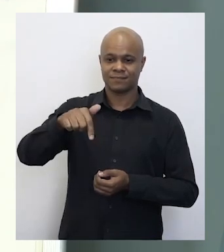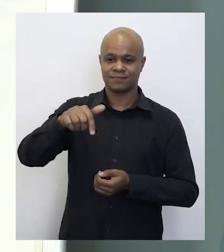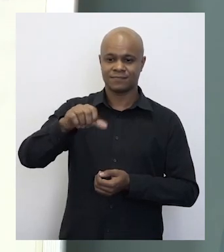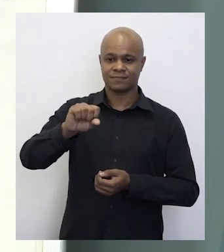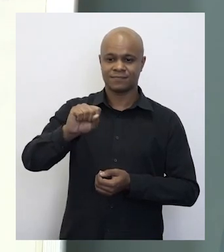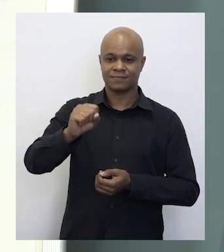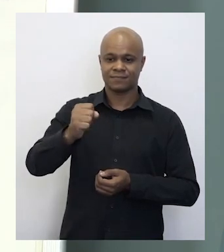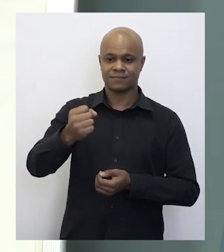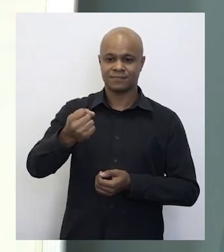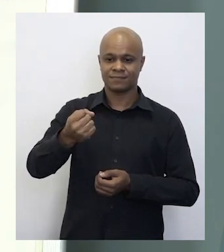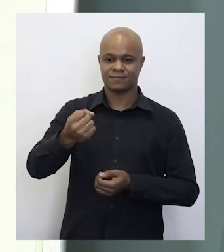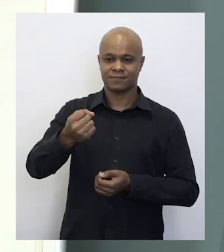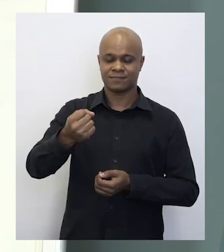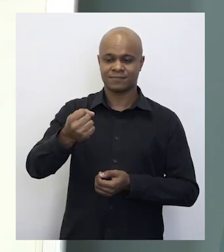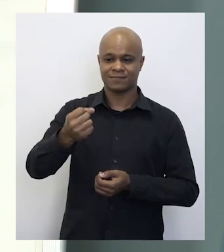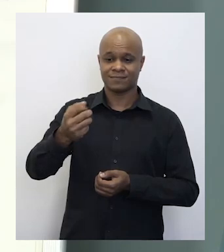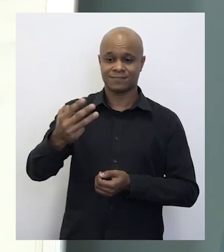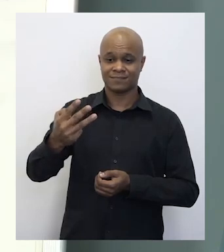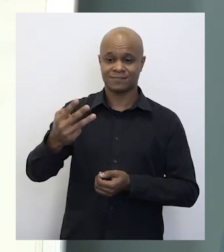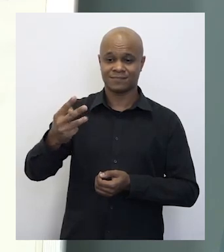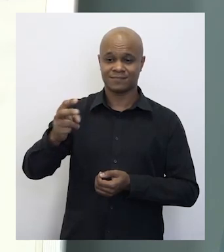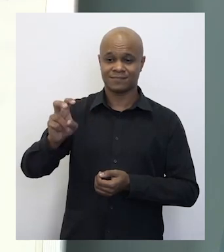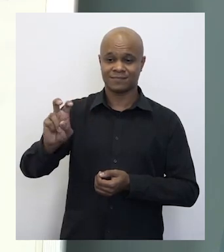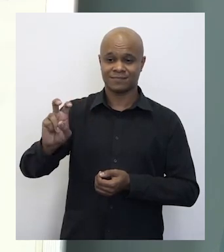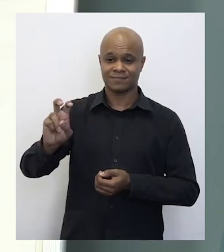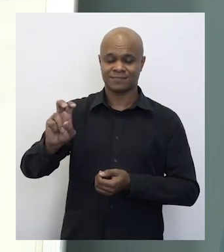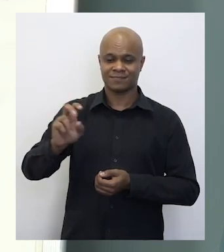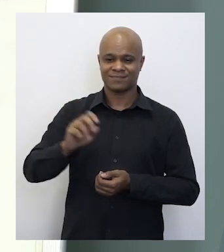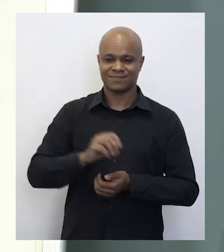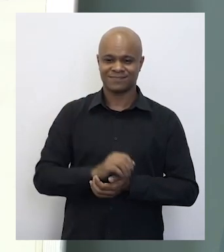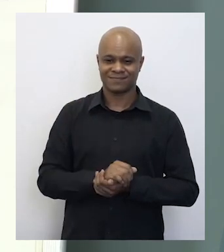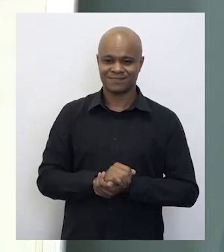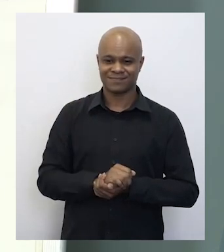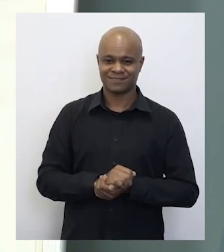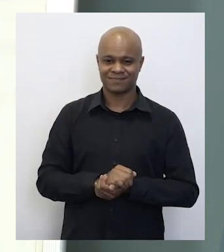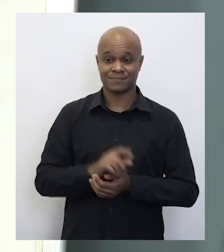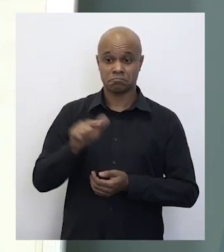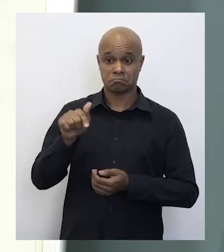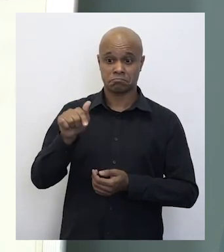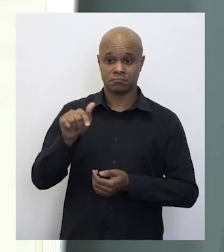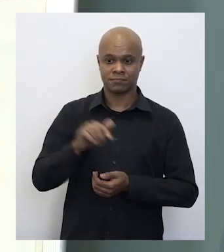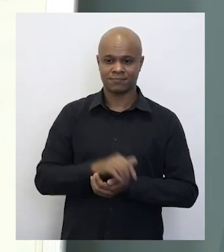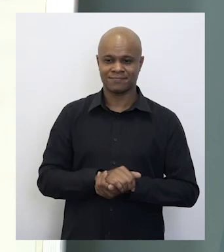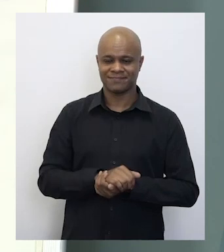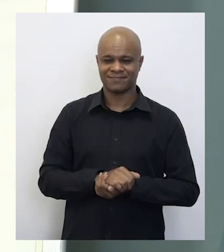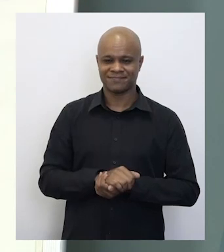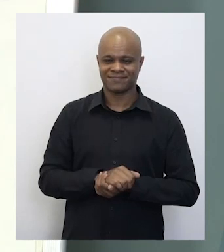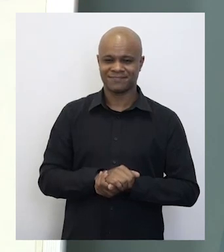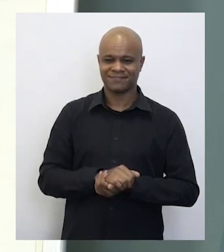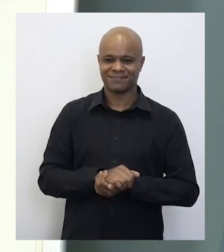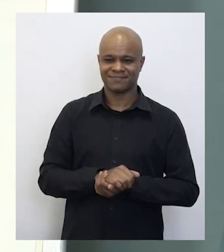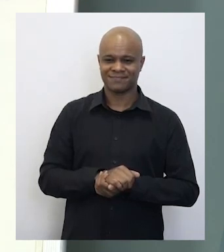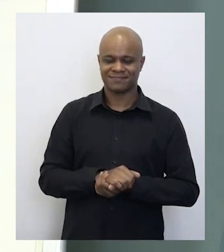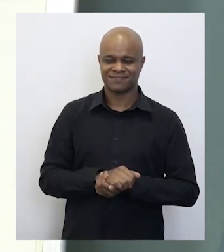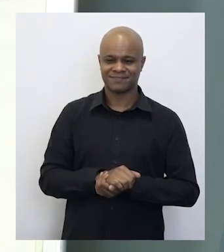6783. Opa, fiz uma vírgula aqui, desculpa, gente. 67 837. 837. Vamos pegar todos os